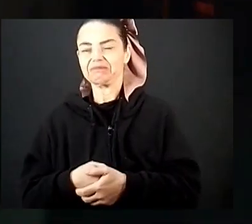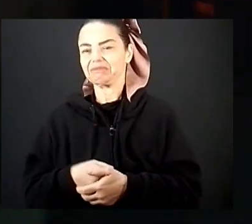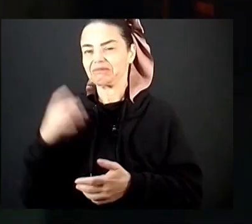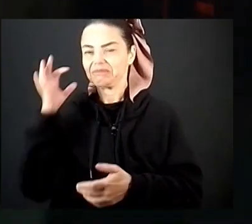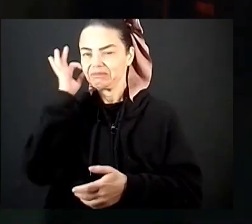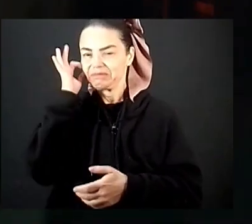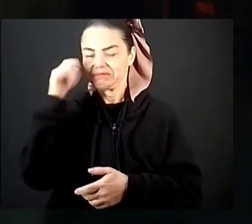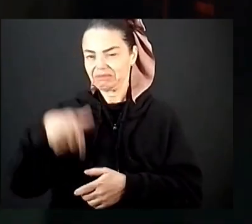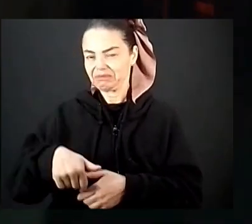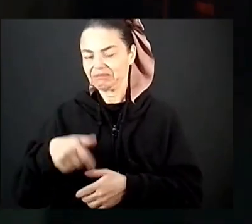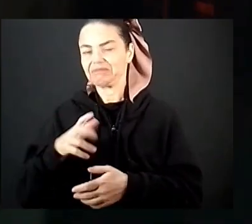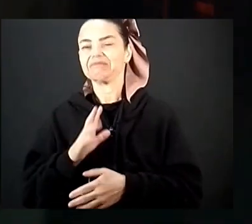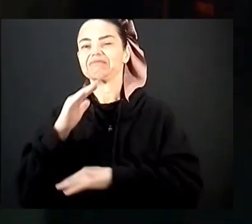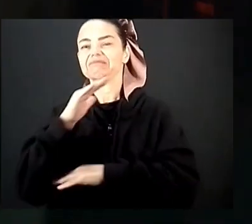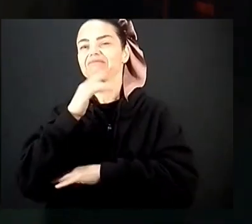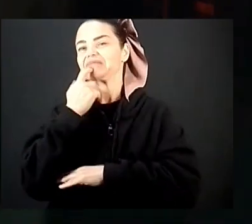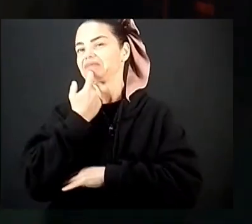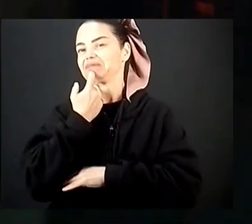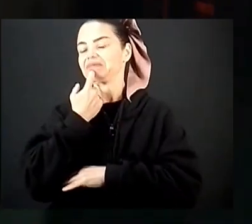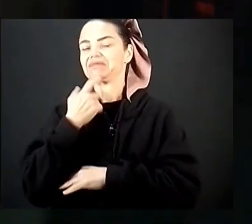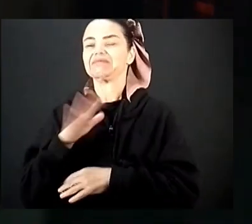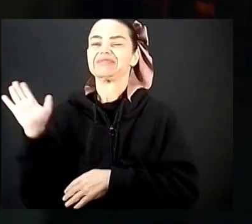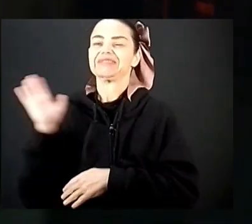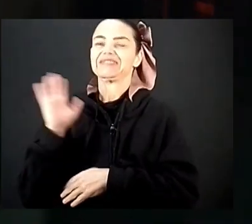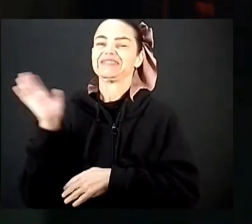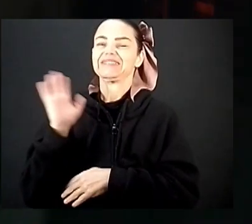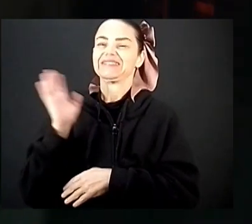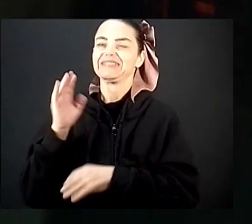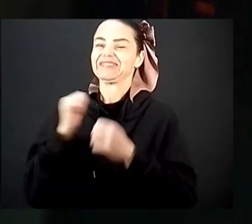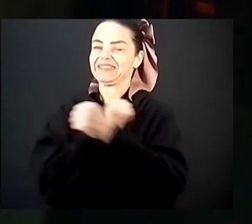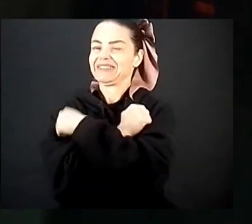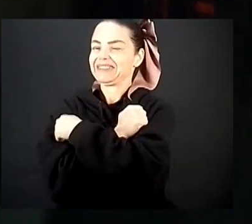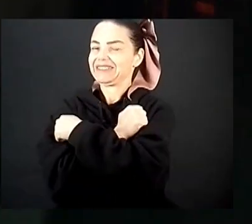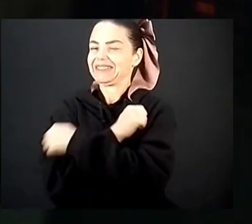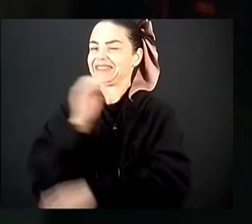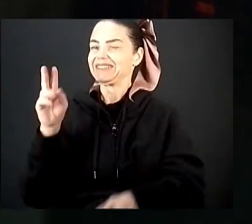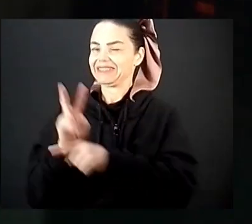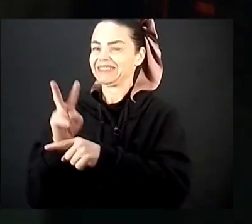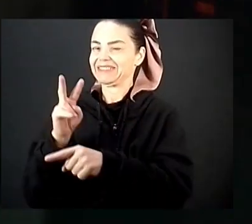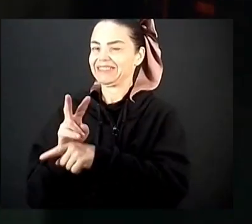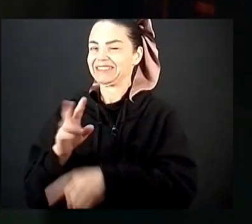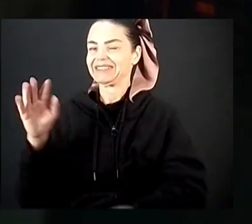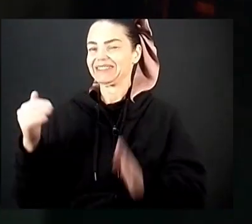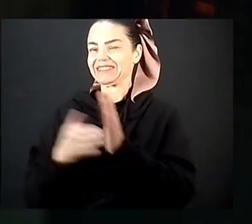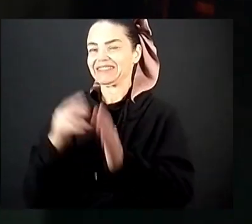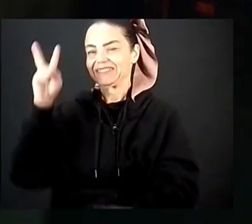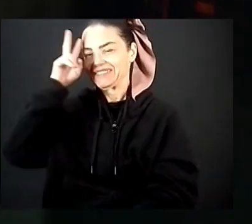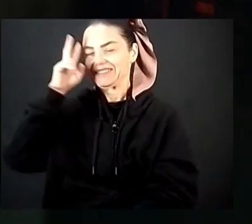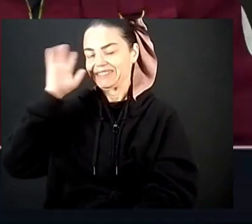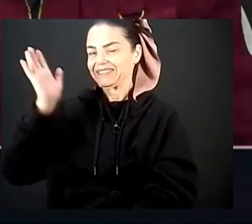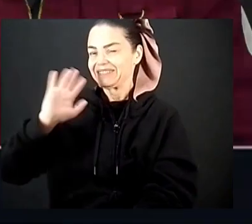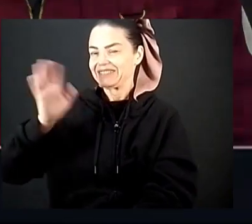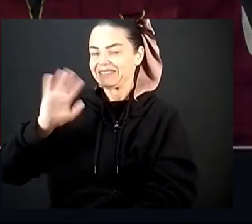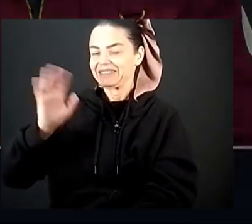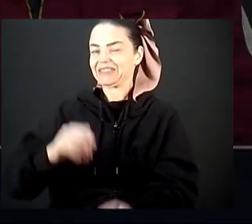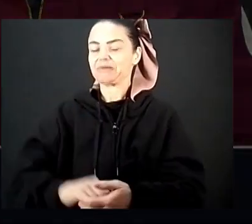na TV Câmara Campinas. Grande abraço para você, cuide-se e até segunda-feira. Tchau, tchau. Bom fim de semana.